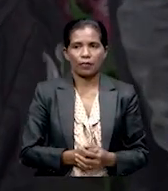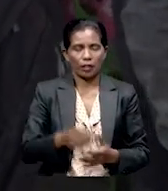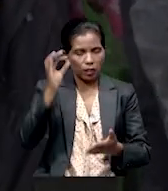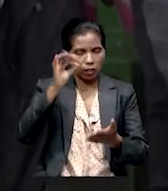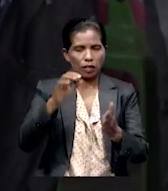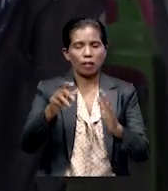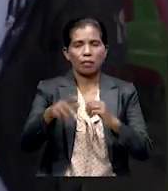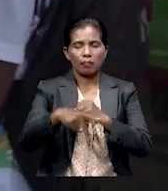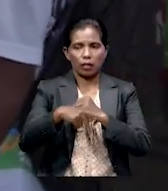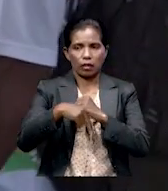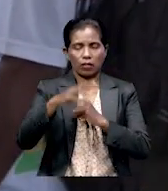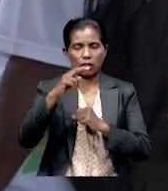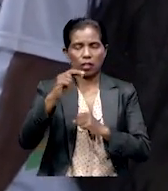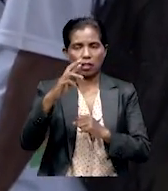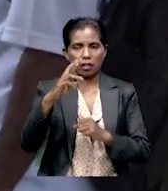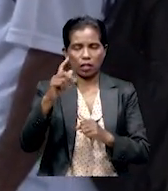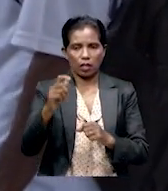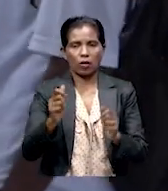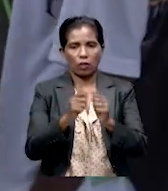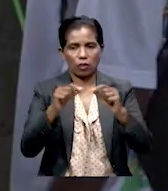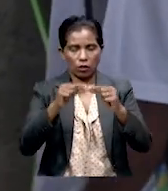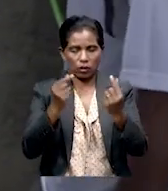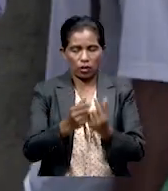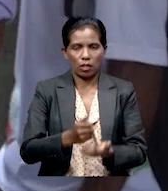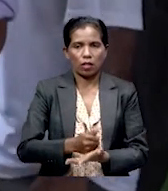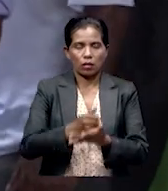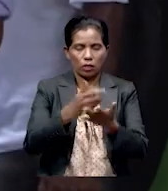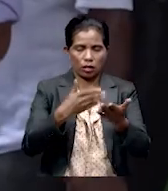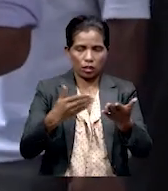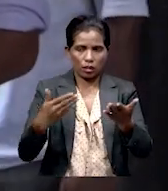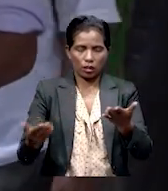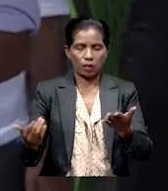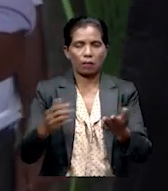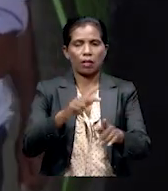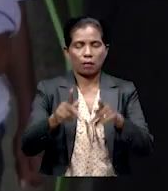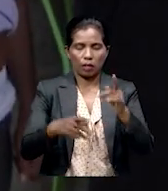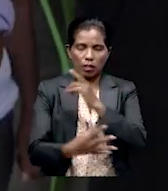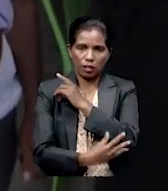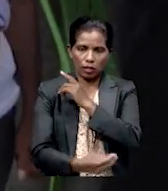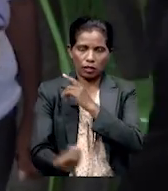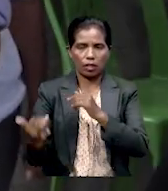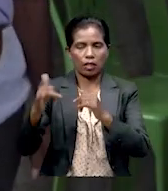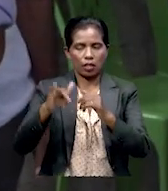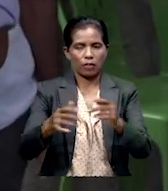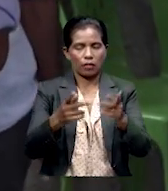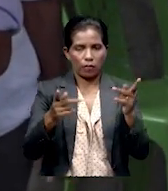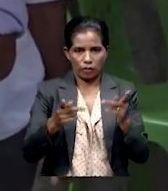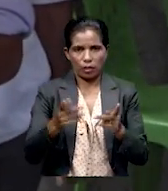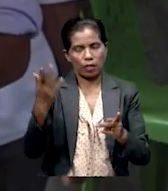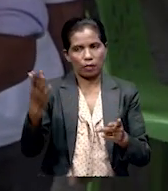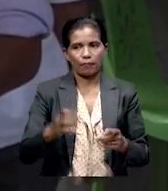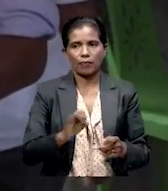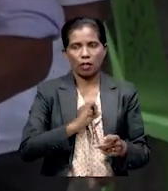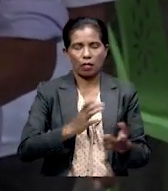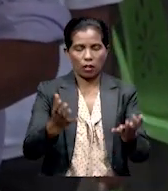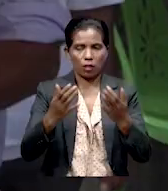secretário-geral Partido CNRT, ho equipa, apoio sa san necessidade básica, bakbit like sira e a fating nem. Ava cara for agradecimento tebes